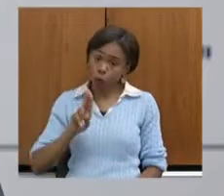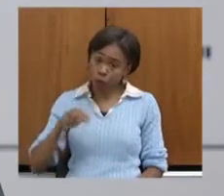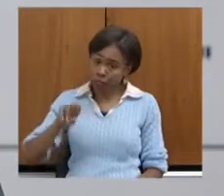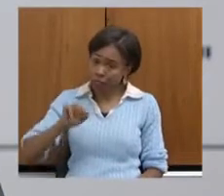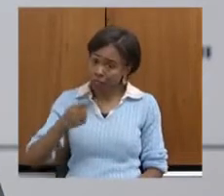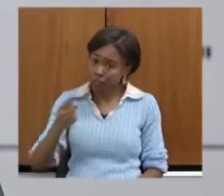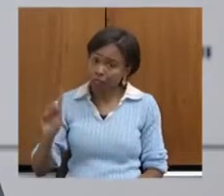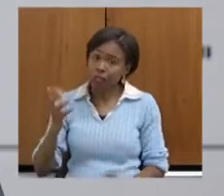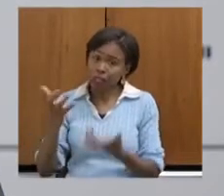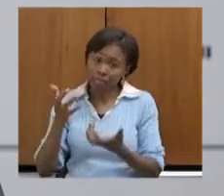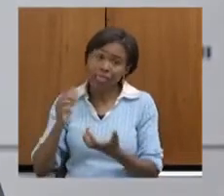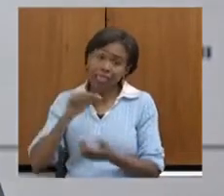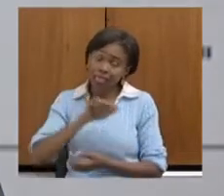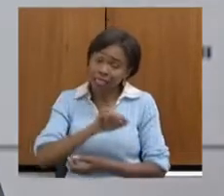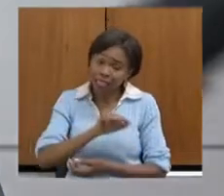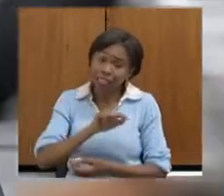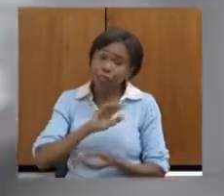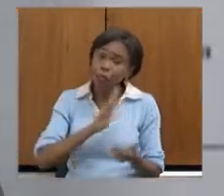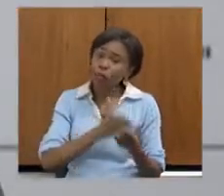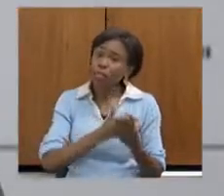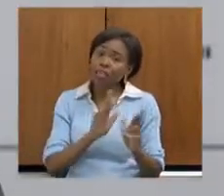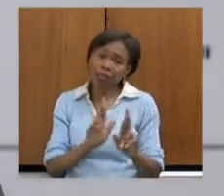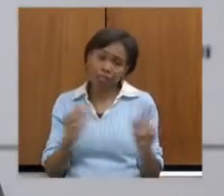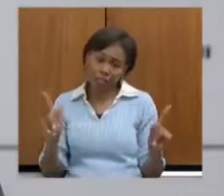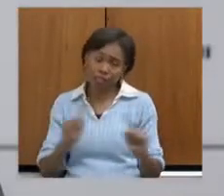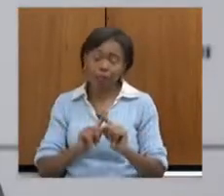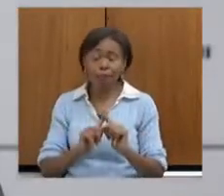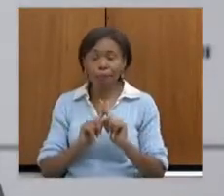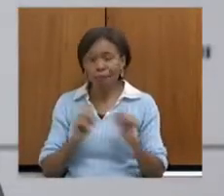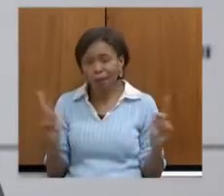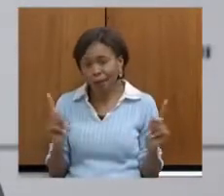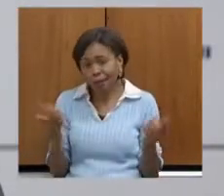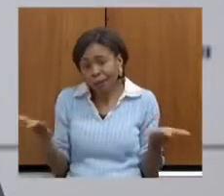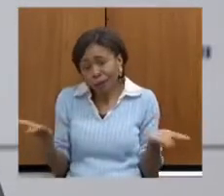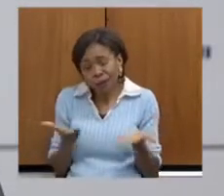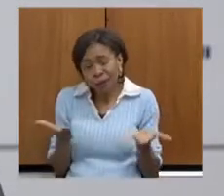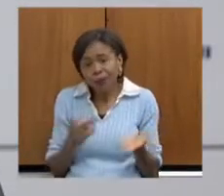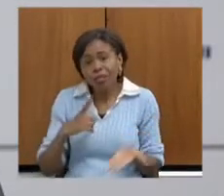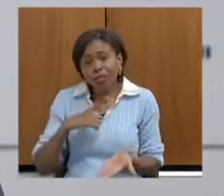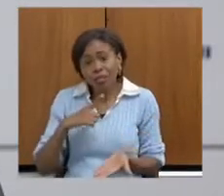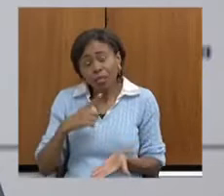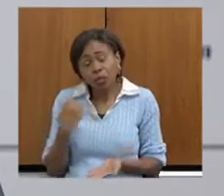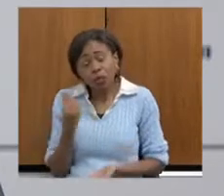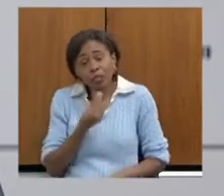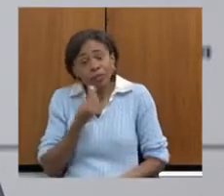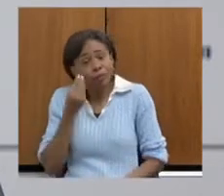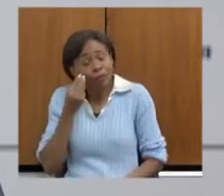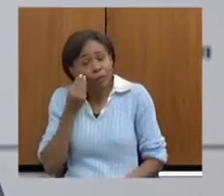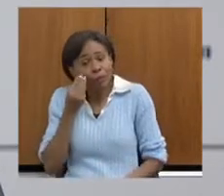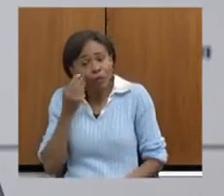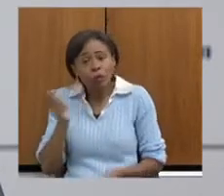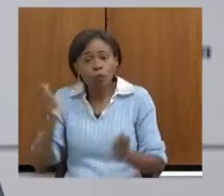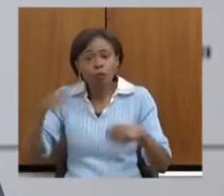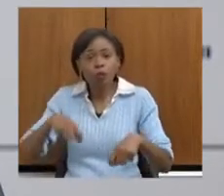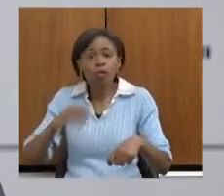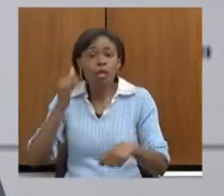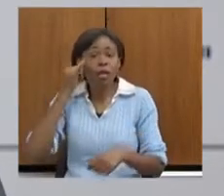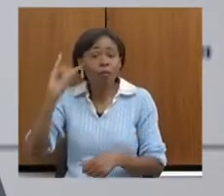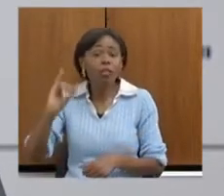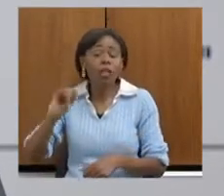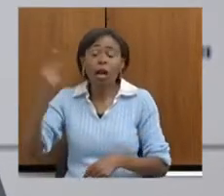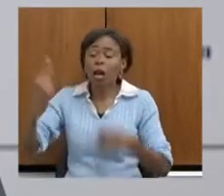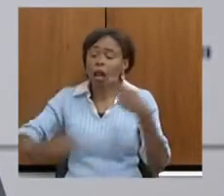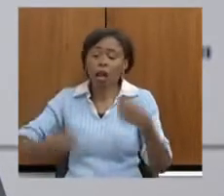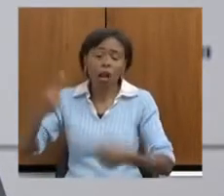tivesse desenhado de outra maneira mas as circunstâncias que temos buscamos o que é possível para que não haja mais diz o território